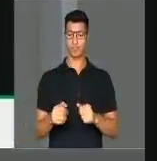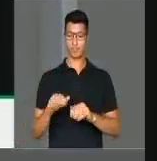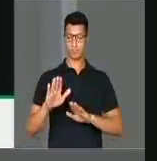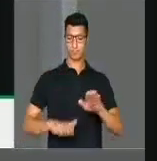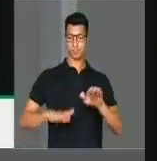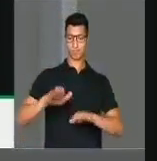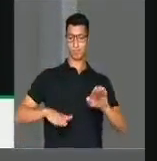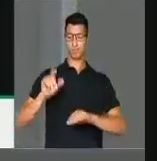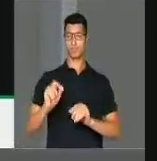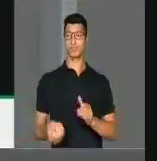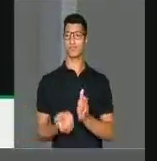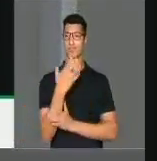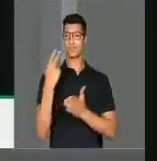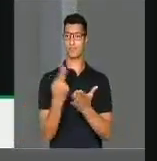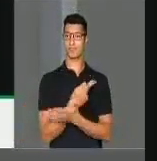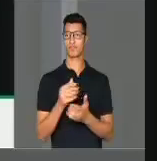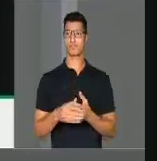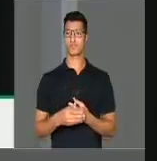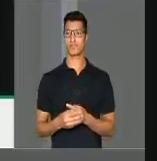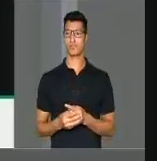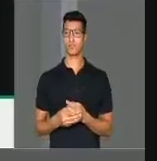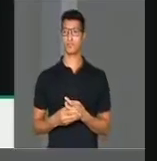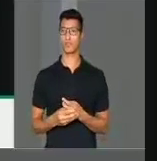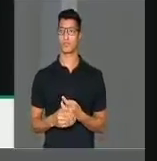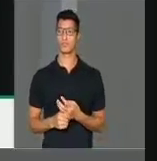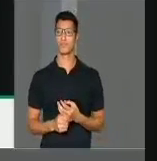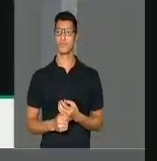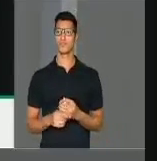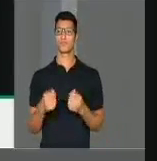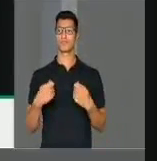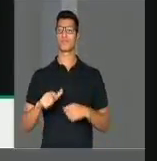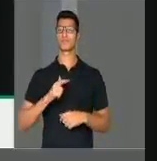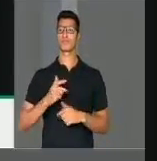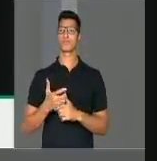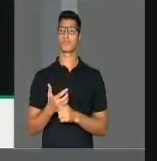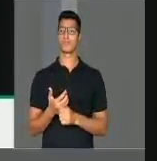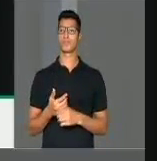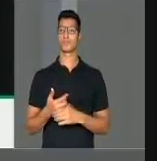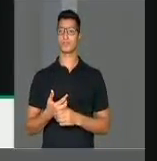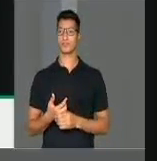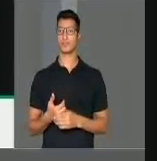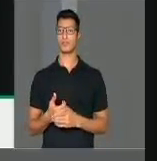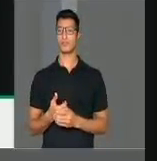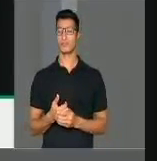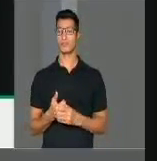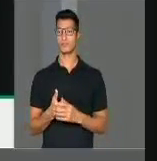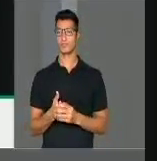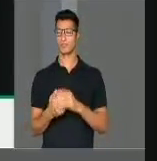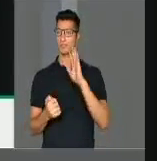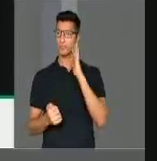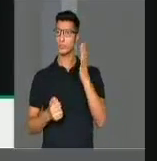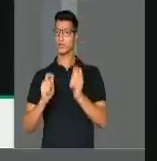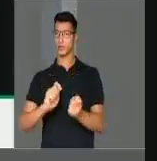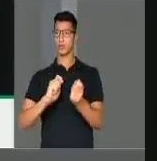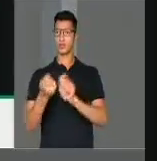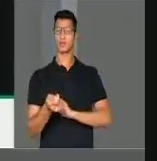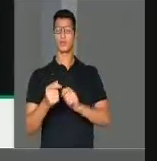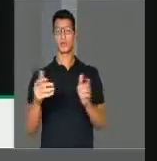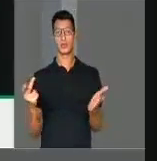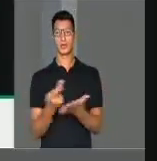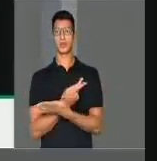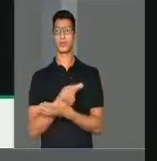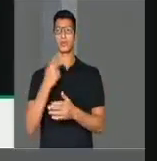essas instabilidades que surgem. Temos de nos comprometer cada vez mais com soluções adequadas